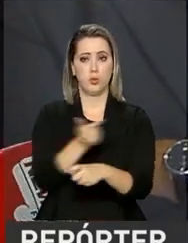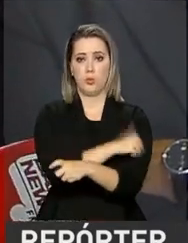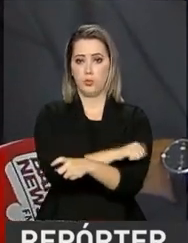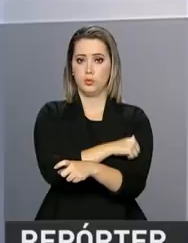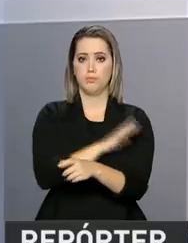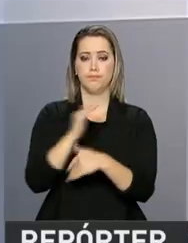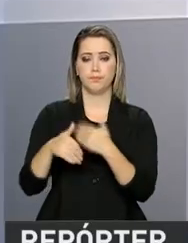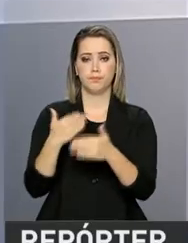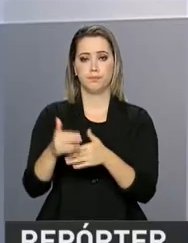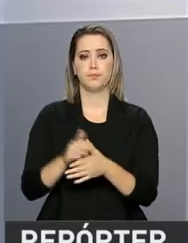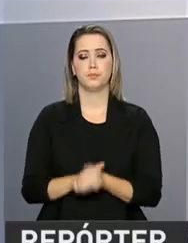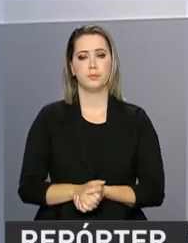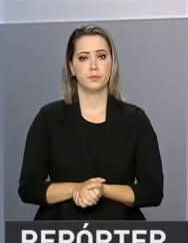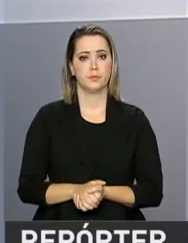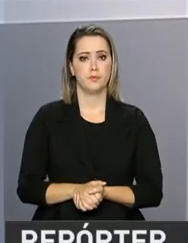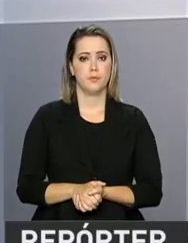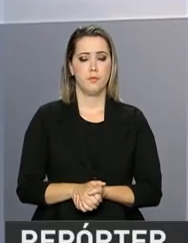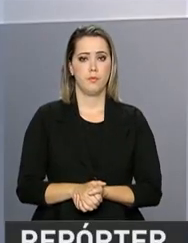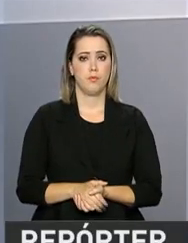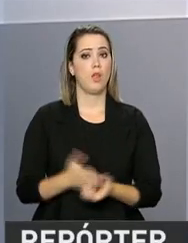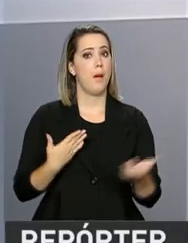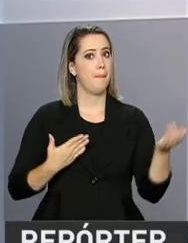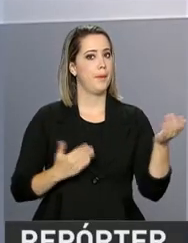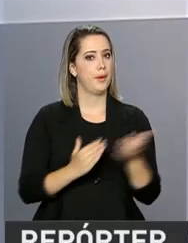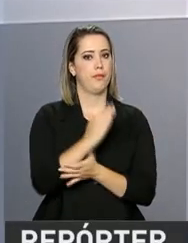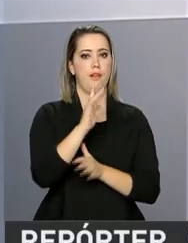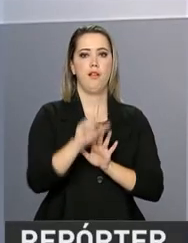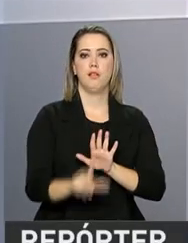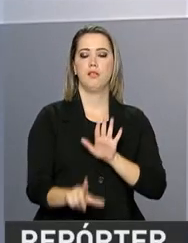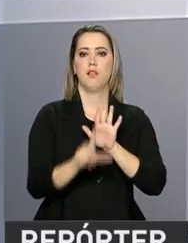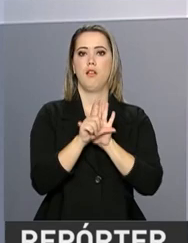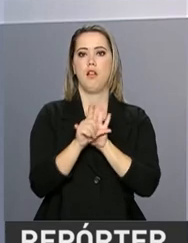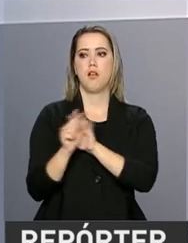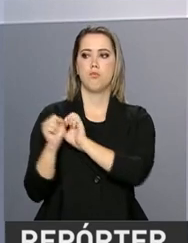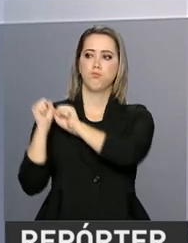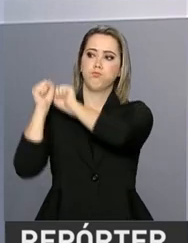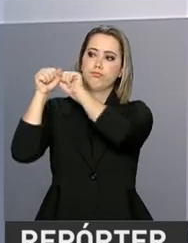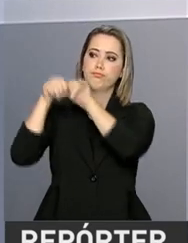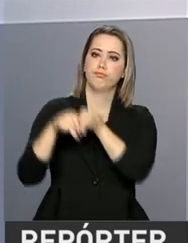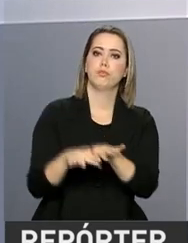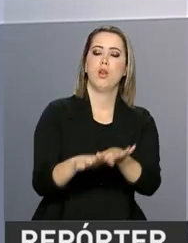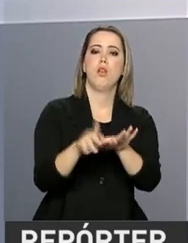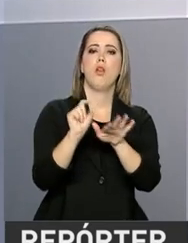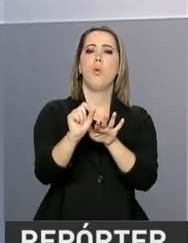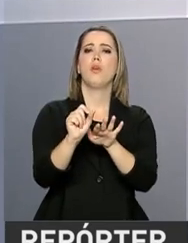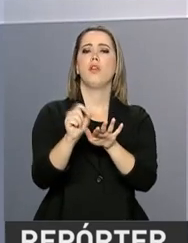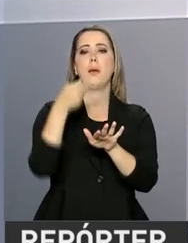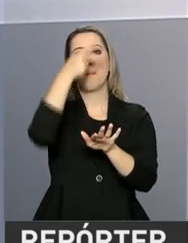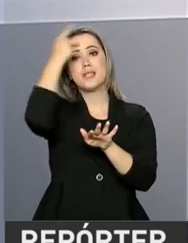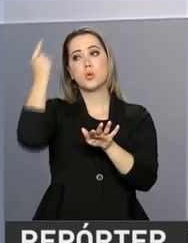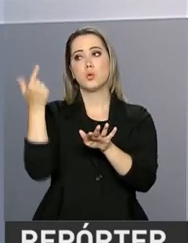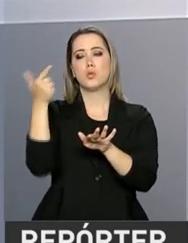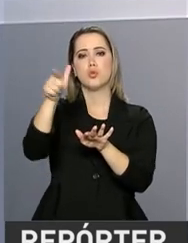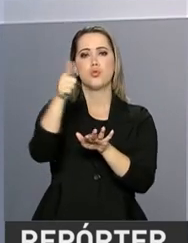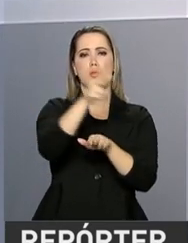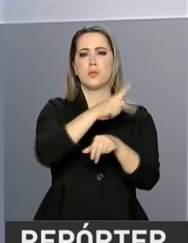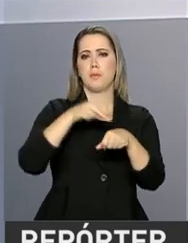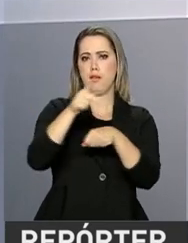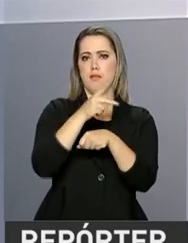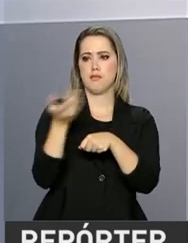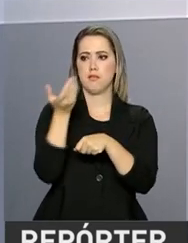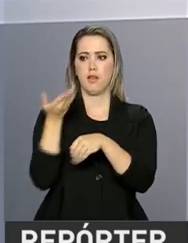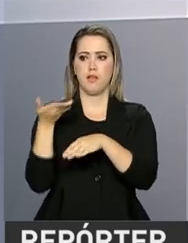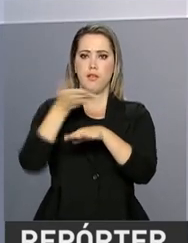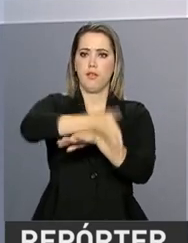realizadas foi sancionada a Lei de migração ela que regula a entrada no Brasil dos Migrantes